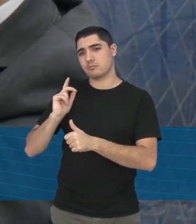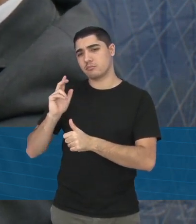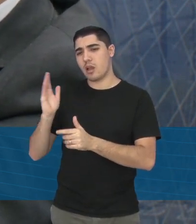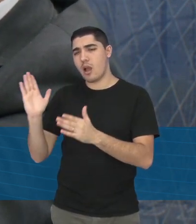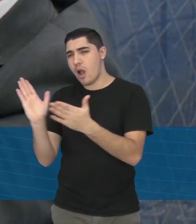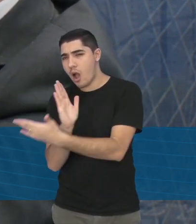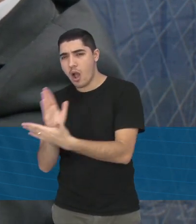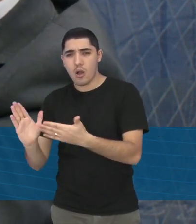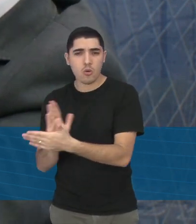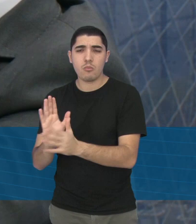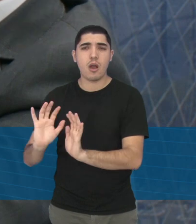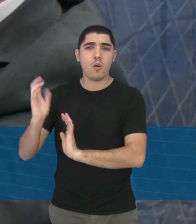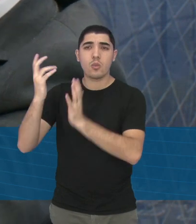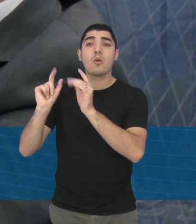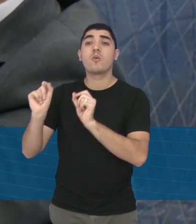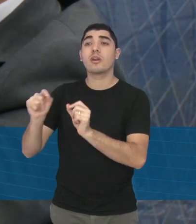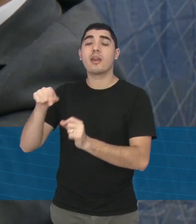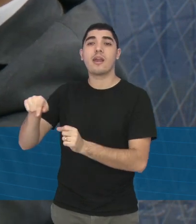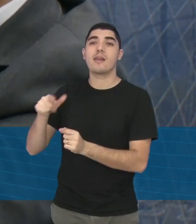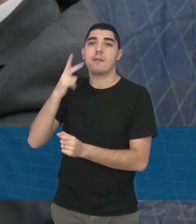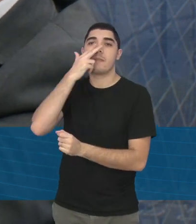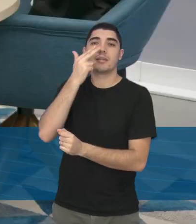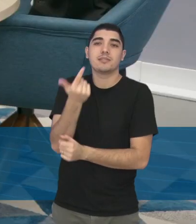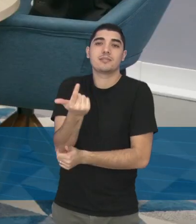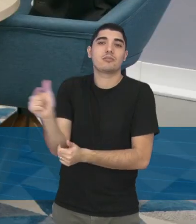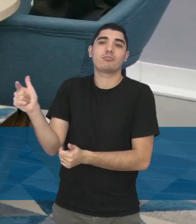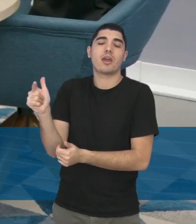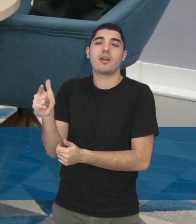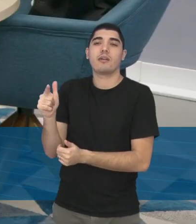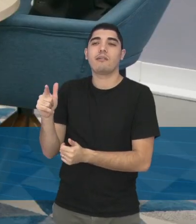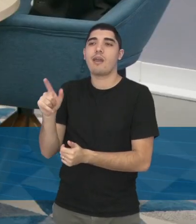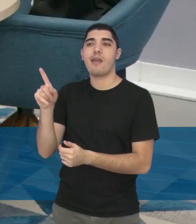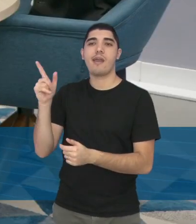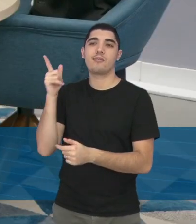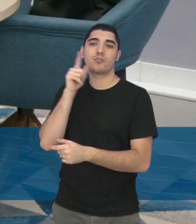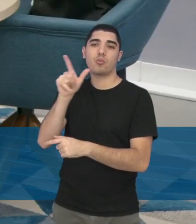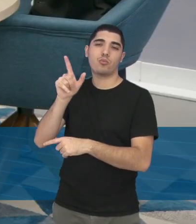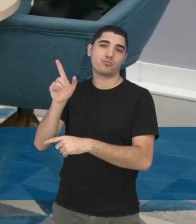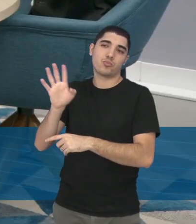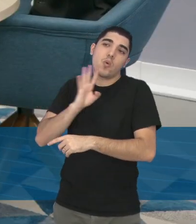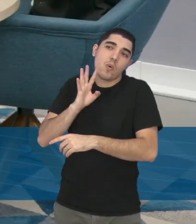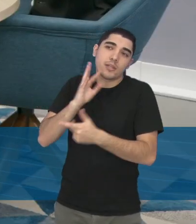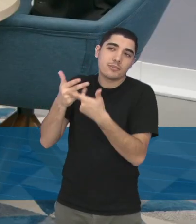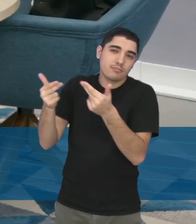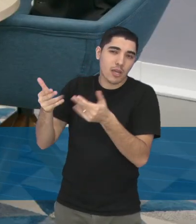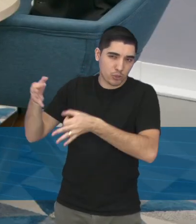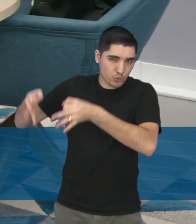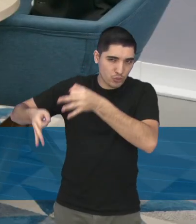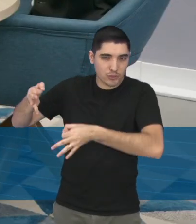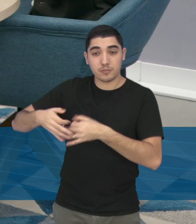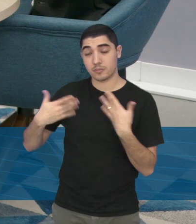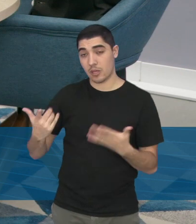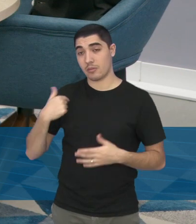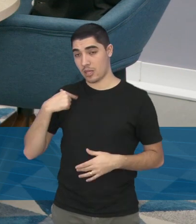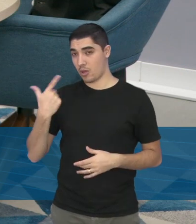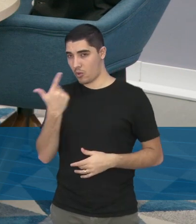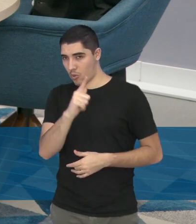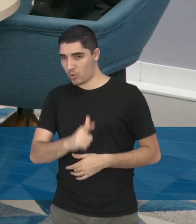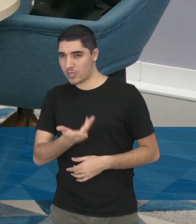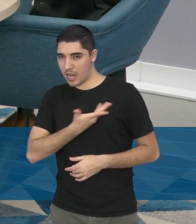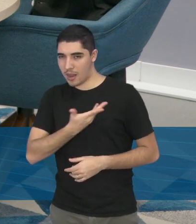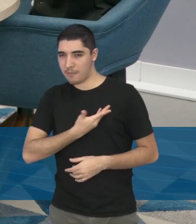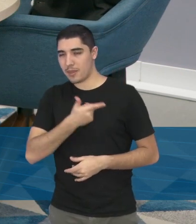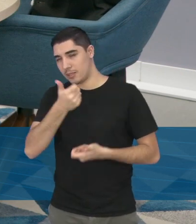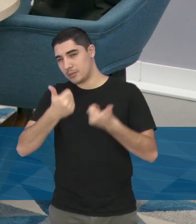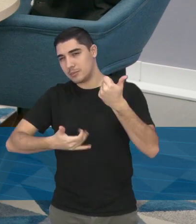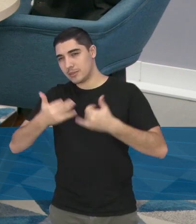mesmo, né? Que algumas das vezes é o acesso à justiça. Né? E como dizem bons amigos meus aí do sistema de justiça